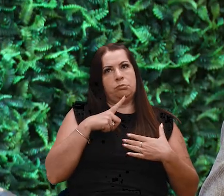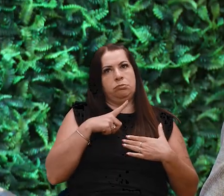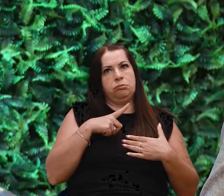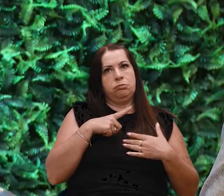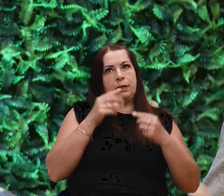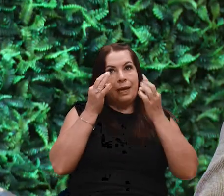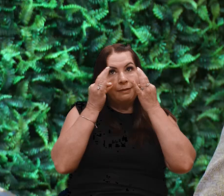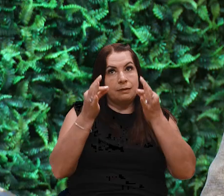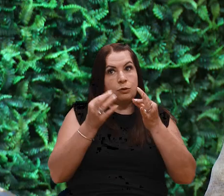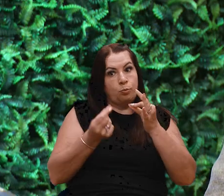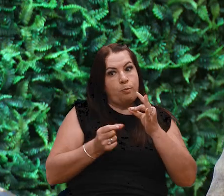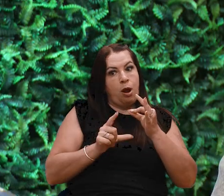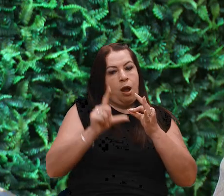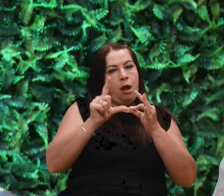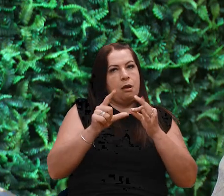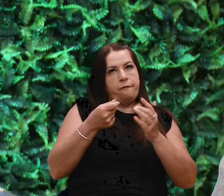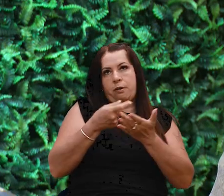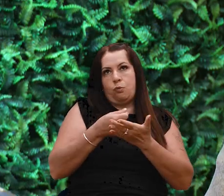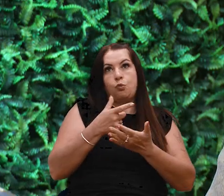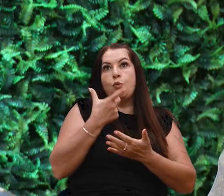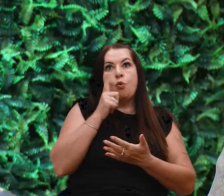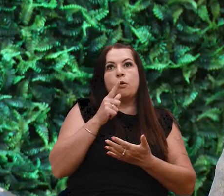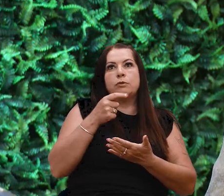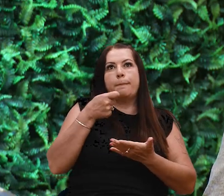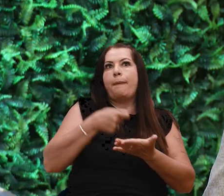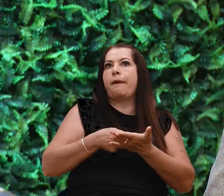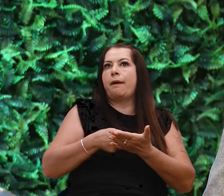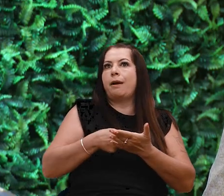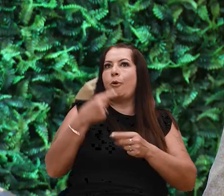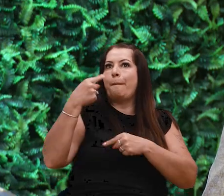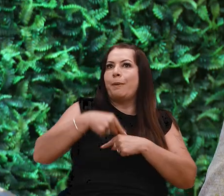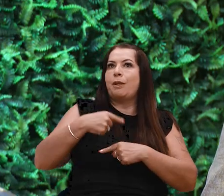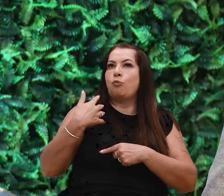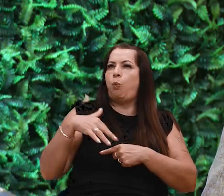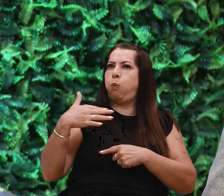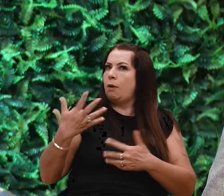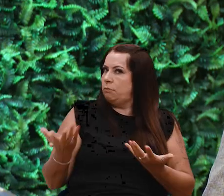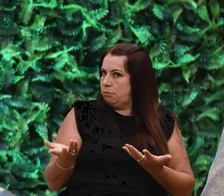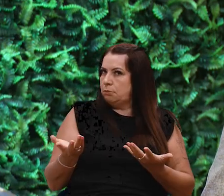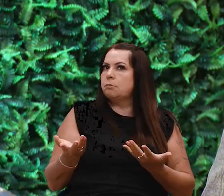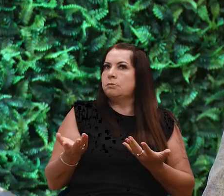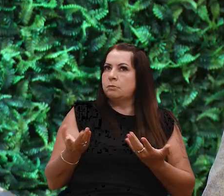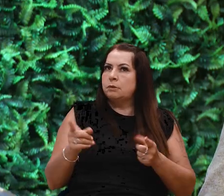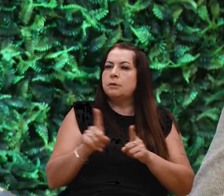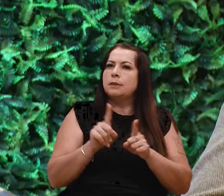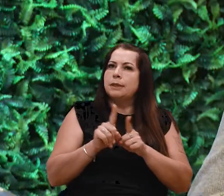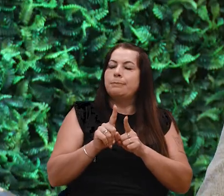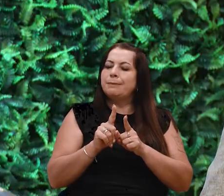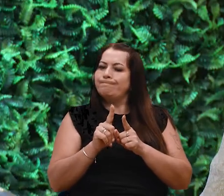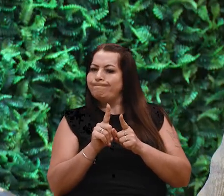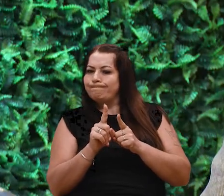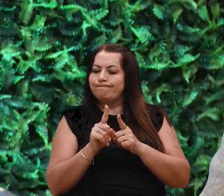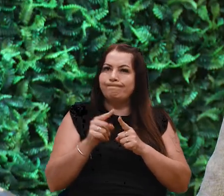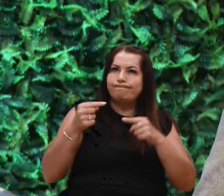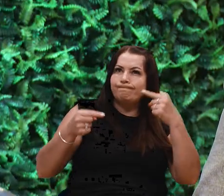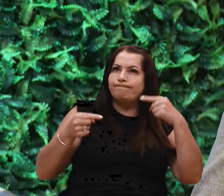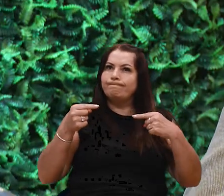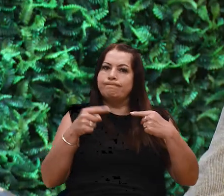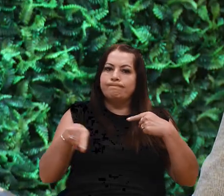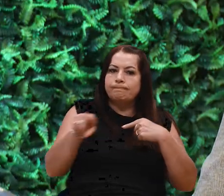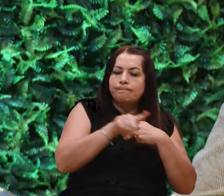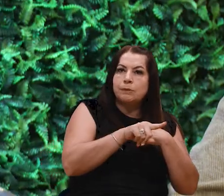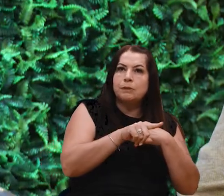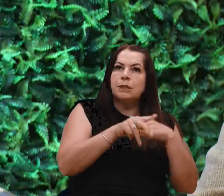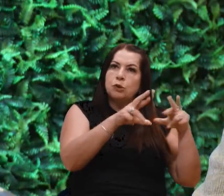majoração do valor, que ninguém gosta de pagar pedágio caro. E aí entra sempre o embate das regiões, que